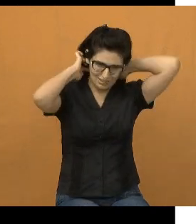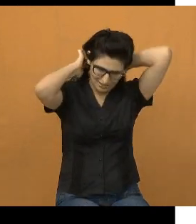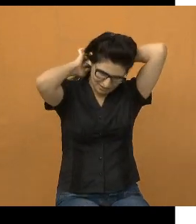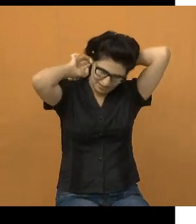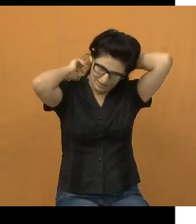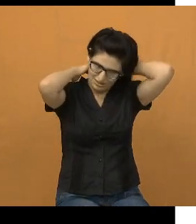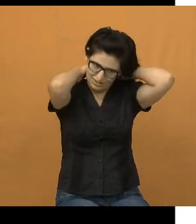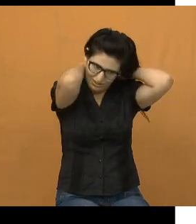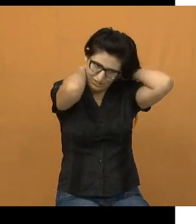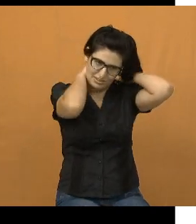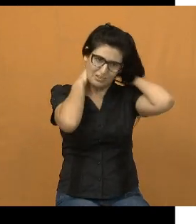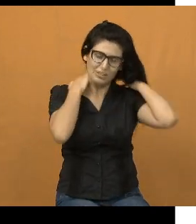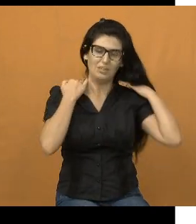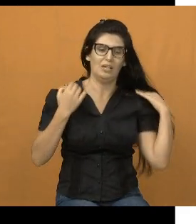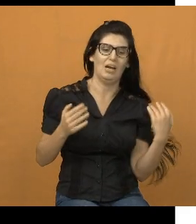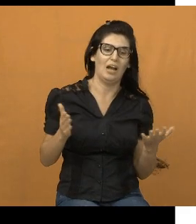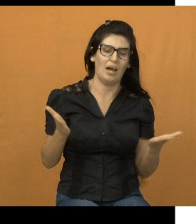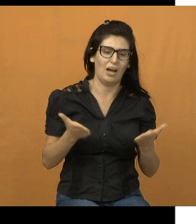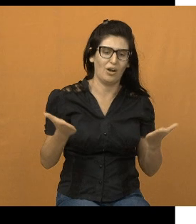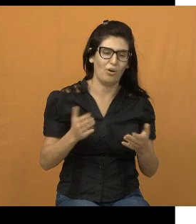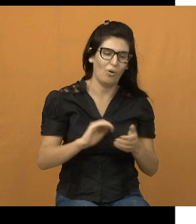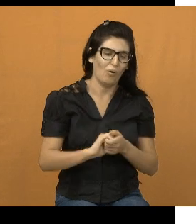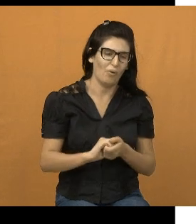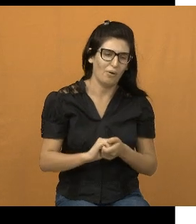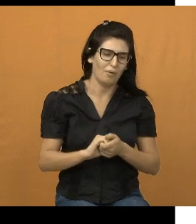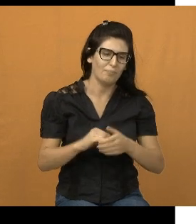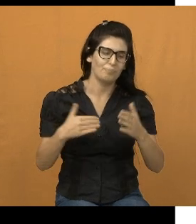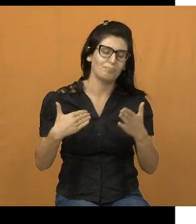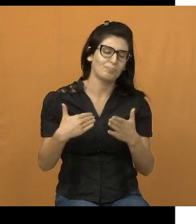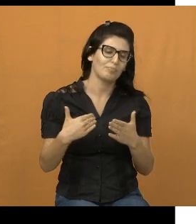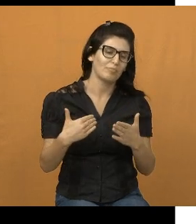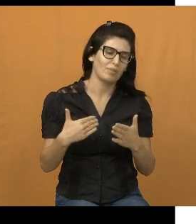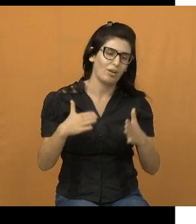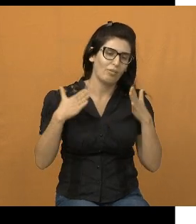Vamos agora para as referências de tratamento fora domicílio.